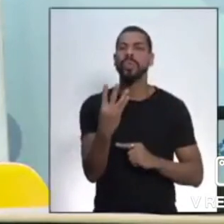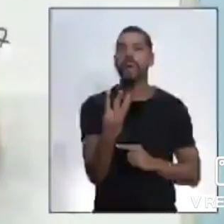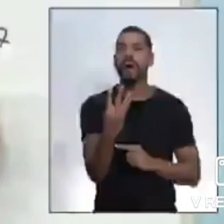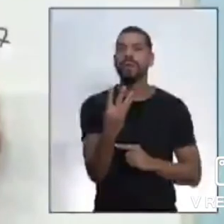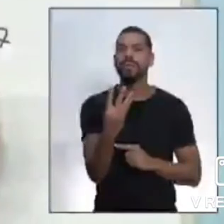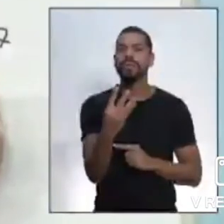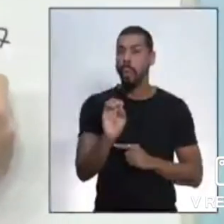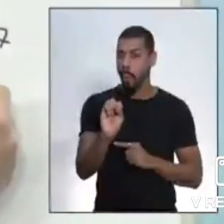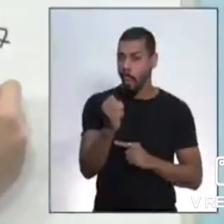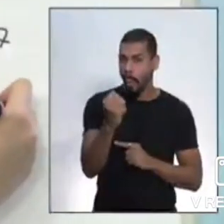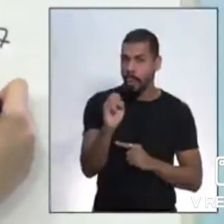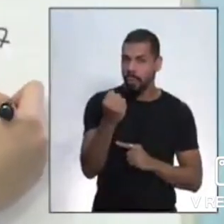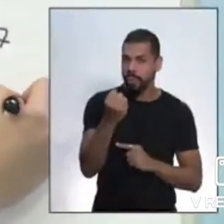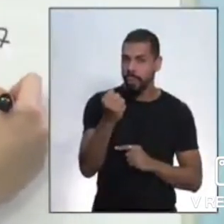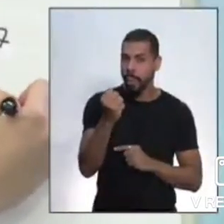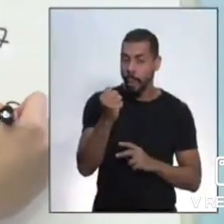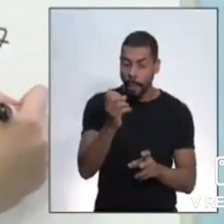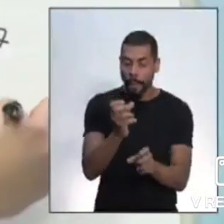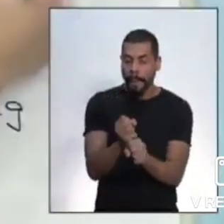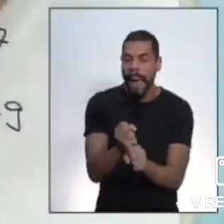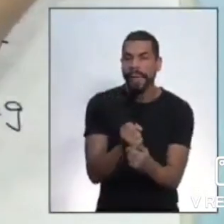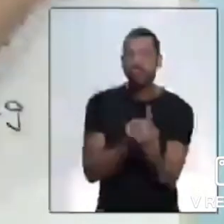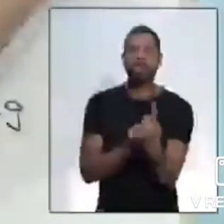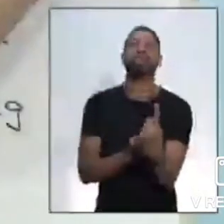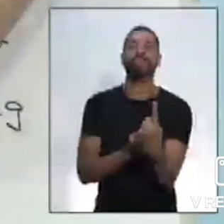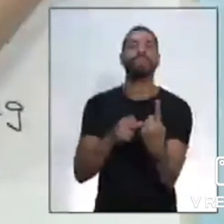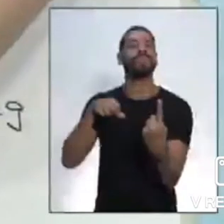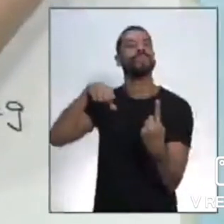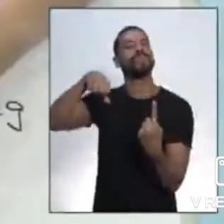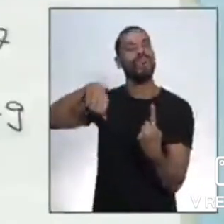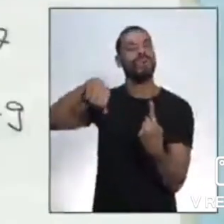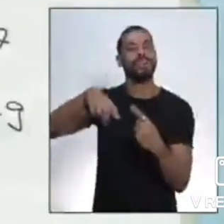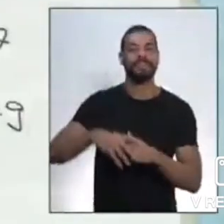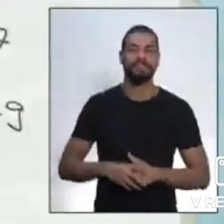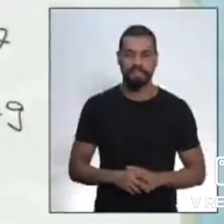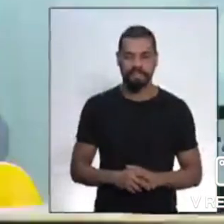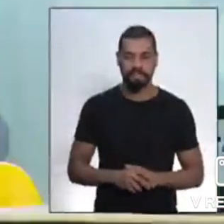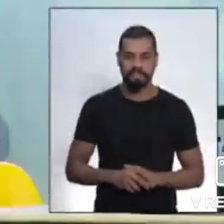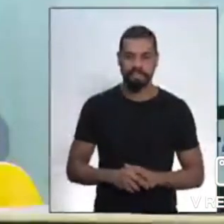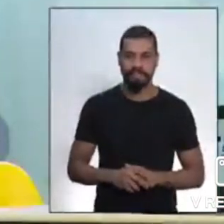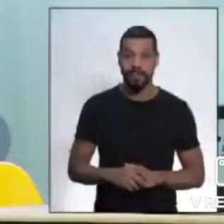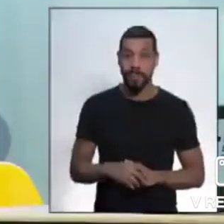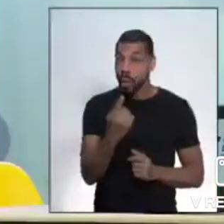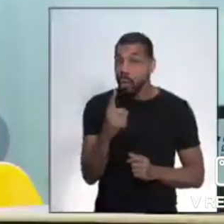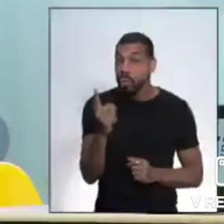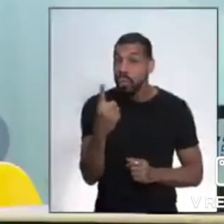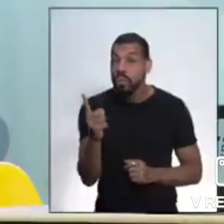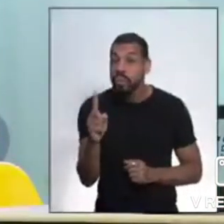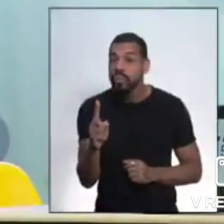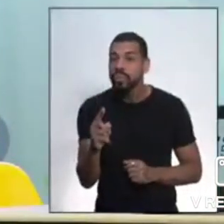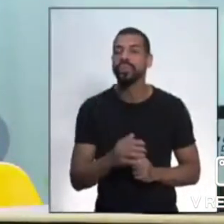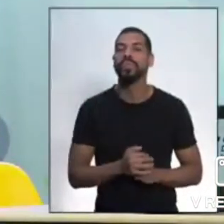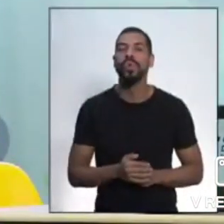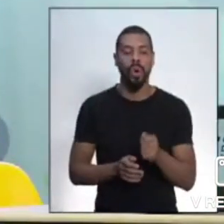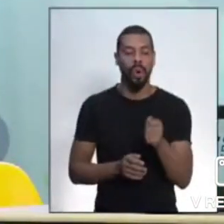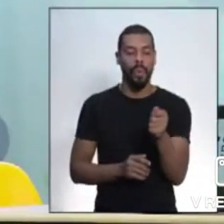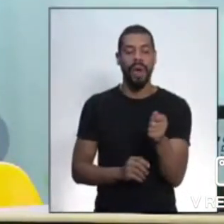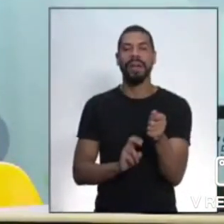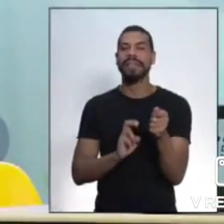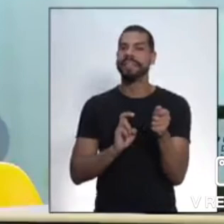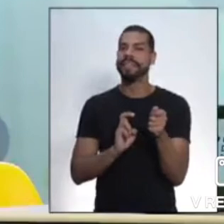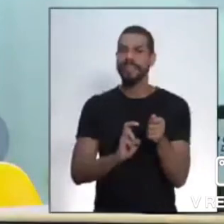4 dá 8, mais 1, 9. E o último termo, que é meu A5, que ele